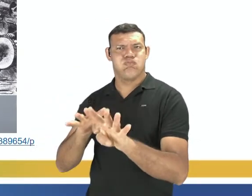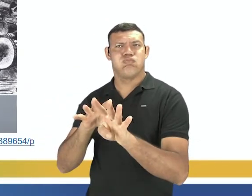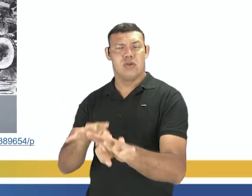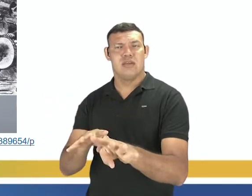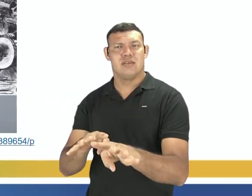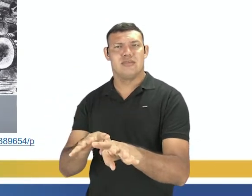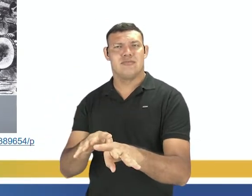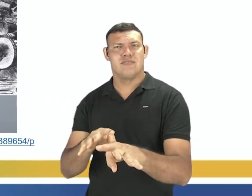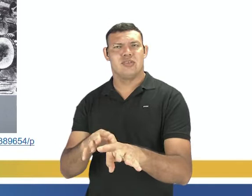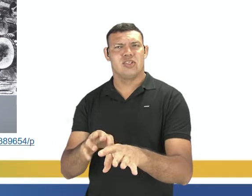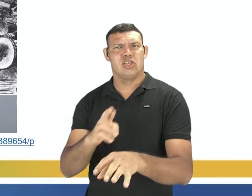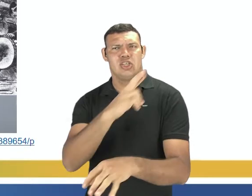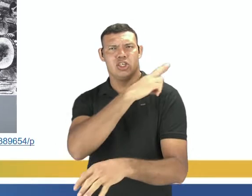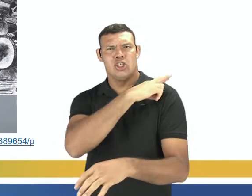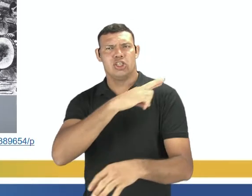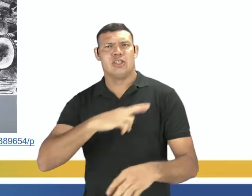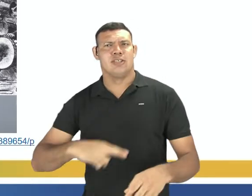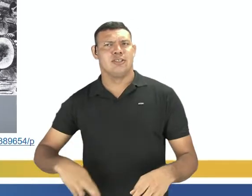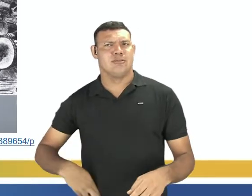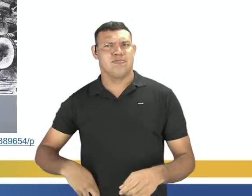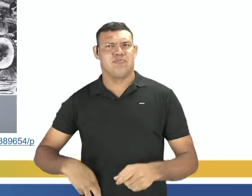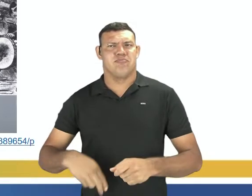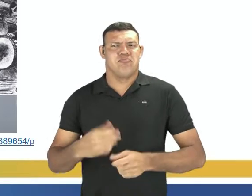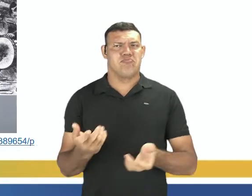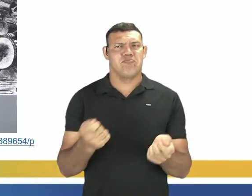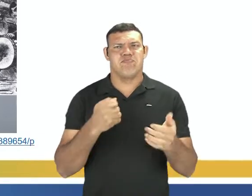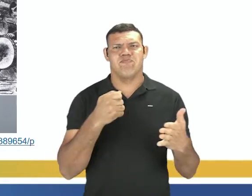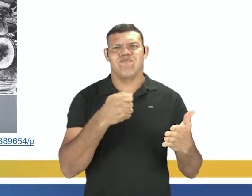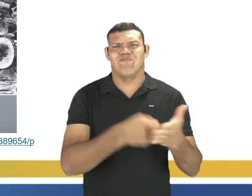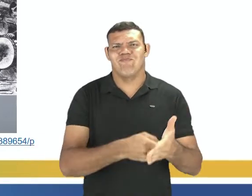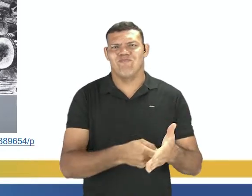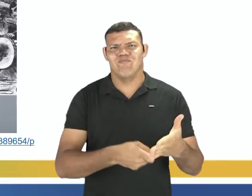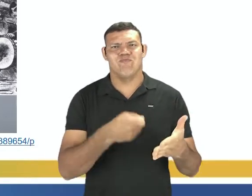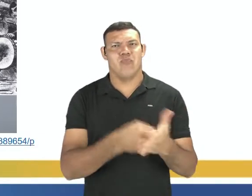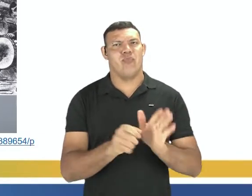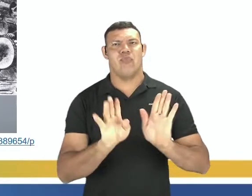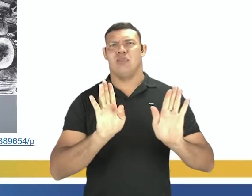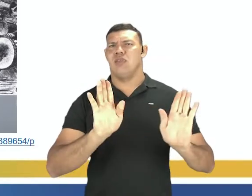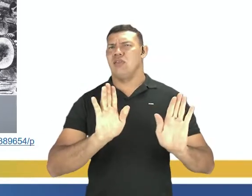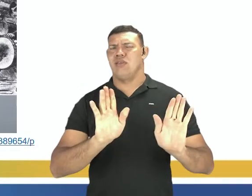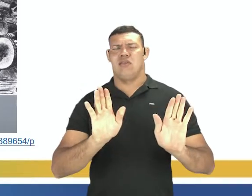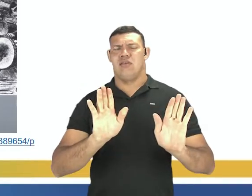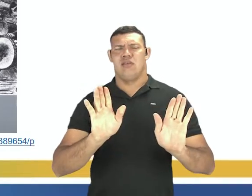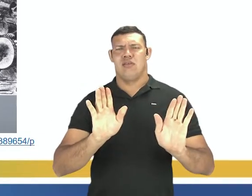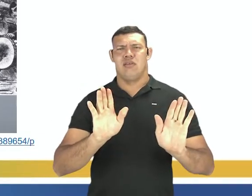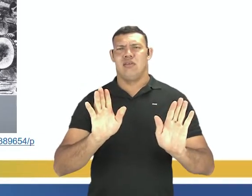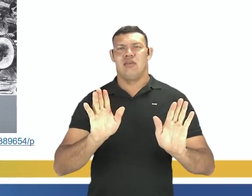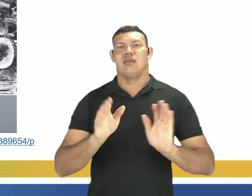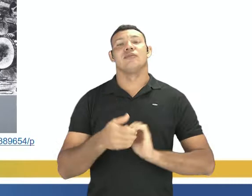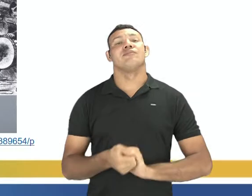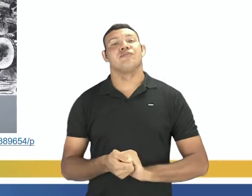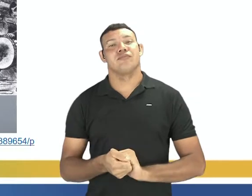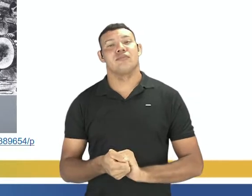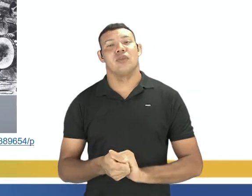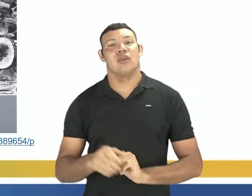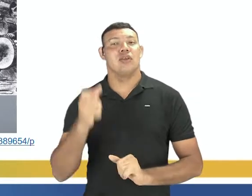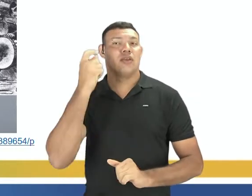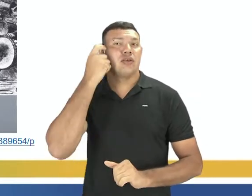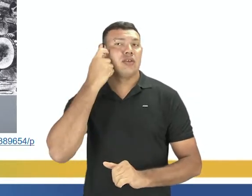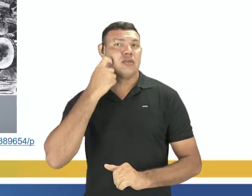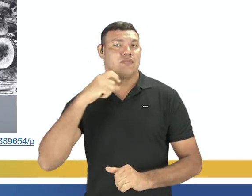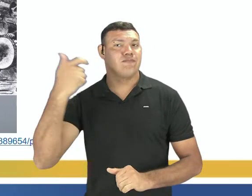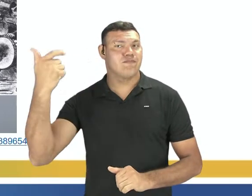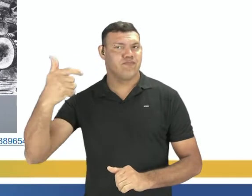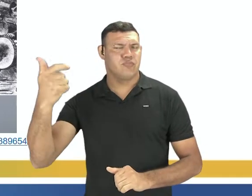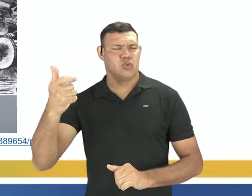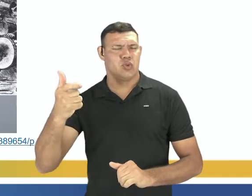aí a proclamação da República. Não tem resistência, né, por parte do Dom Pedro II, e temos, então, de fato, aí esse